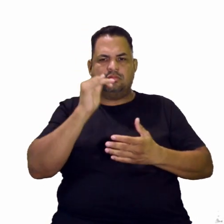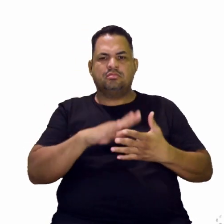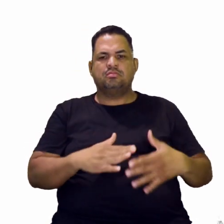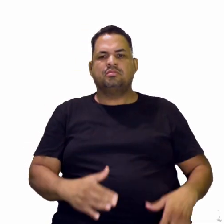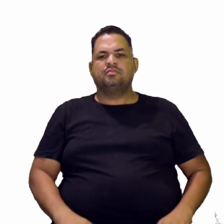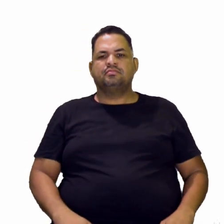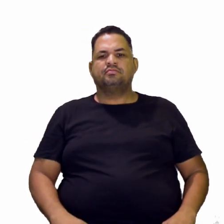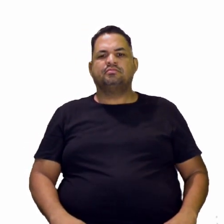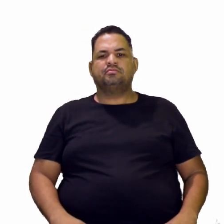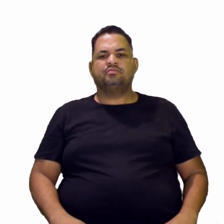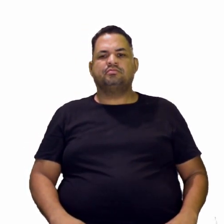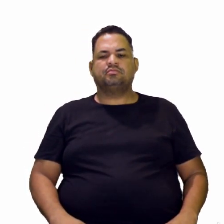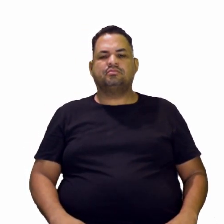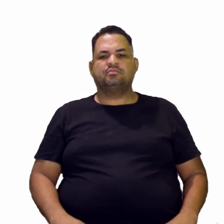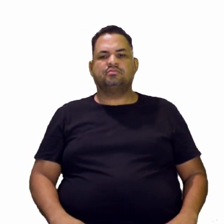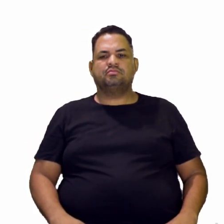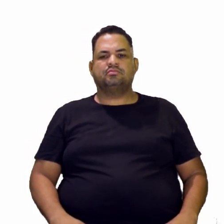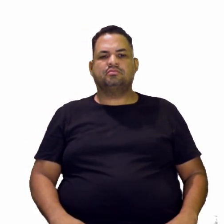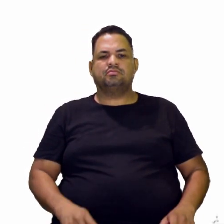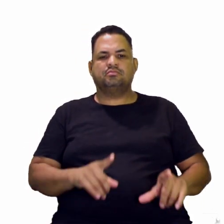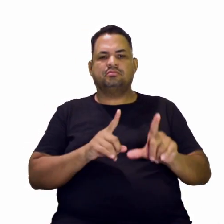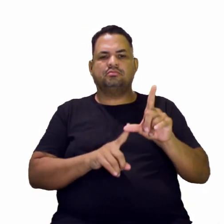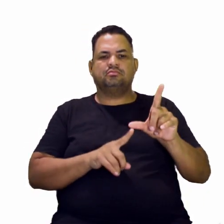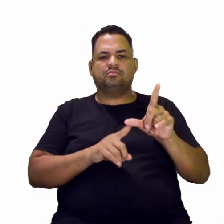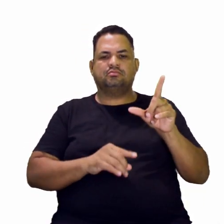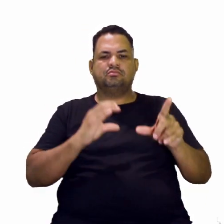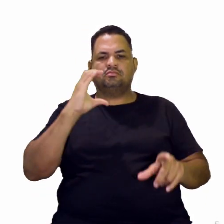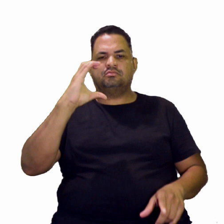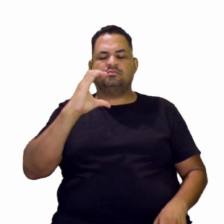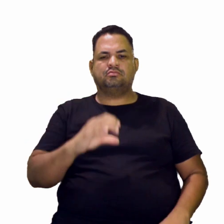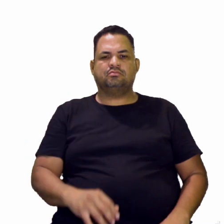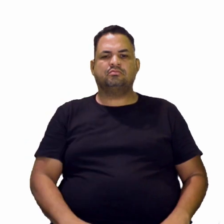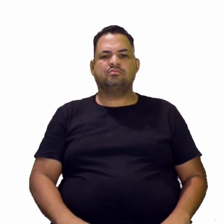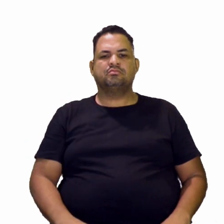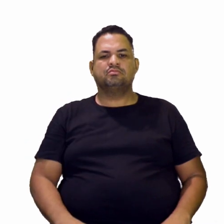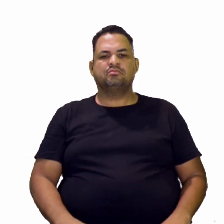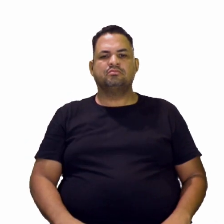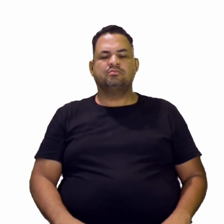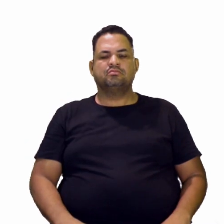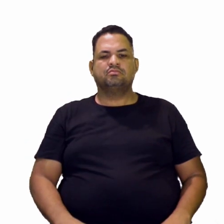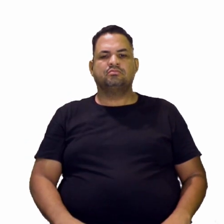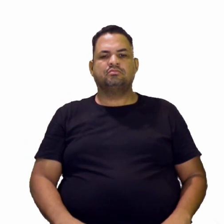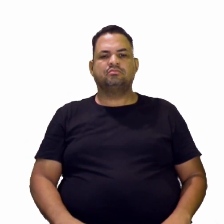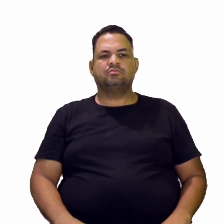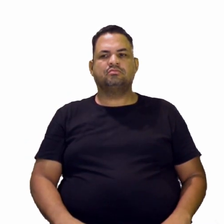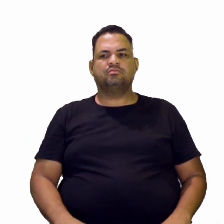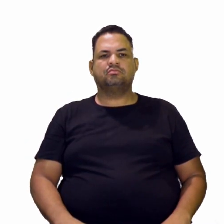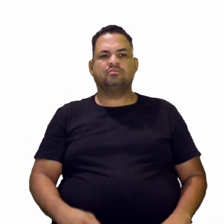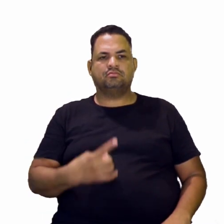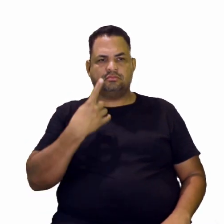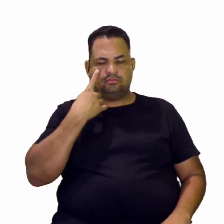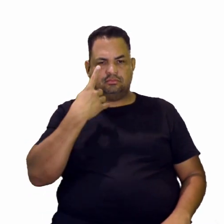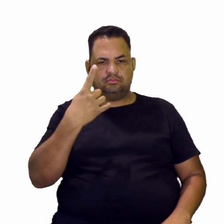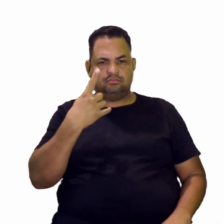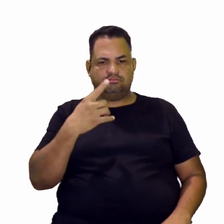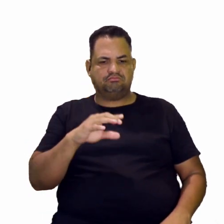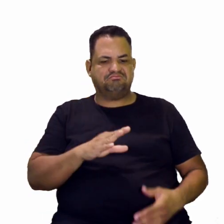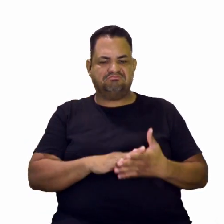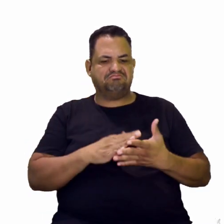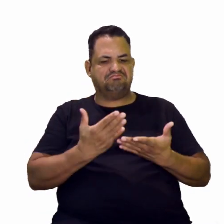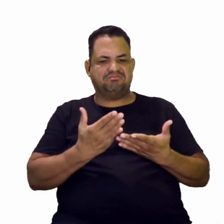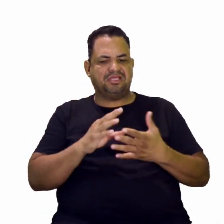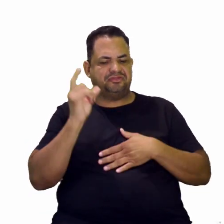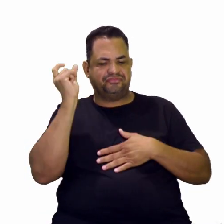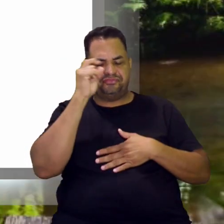que essa aqui vai ser a letra C. Tá bom, pessoal? Viu? Não tem